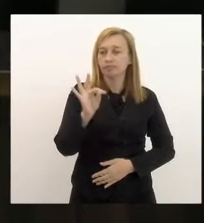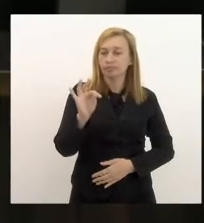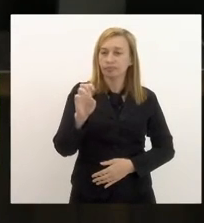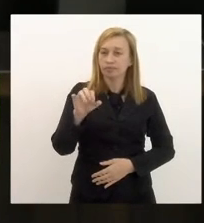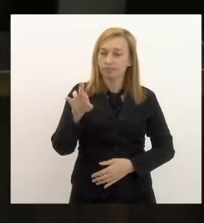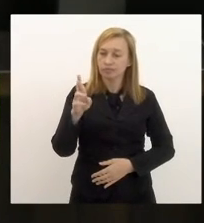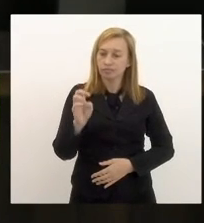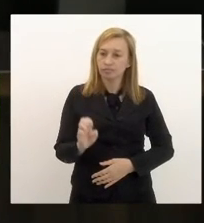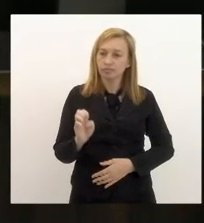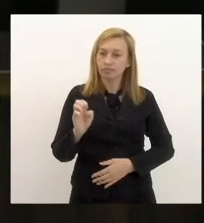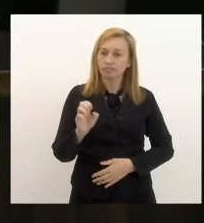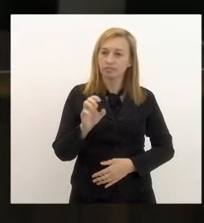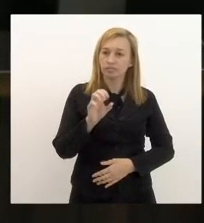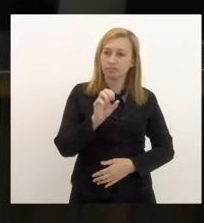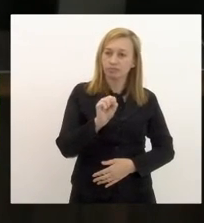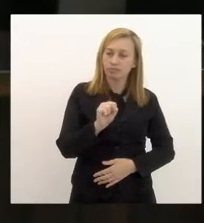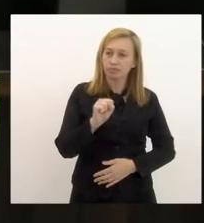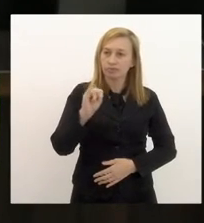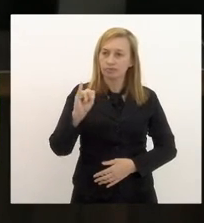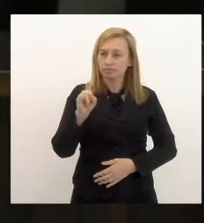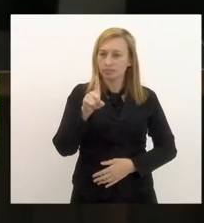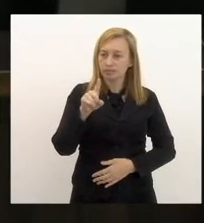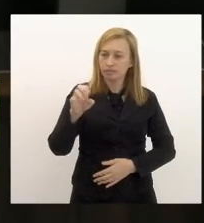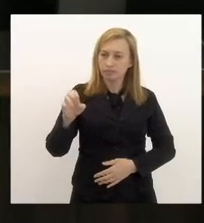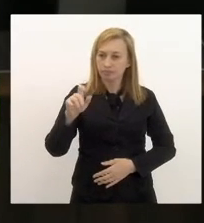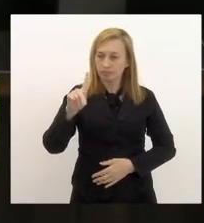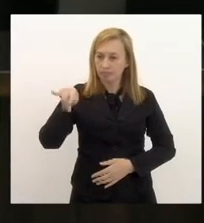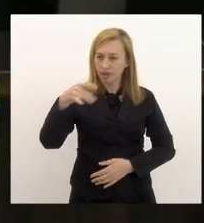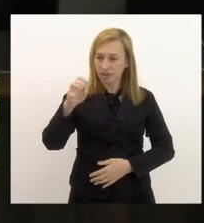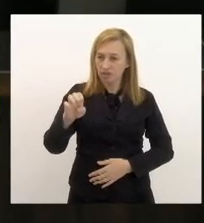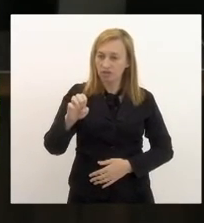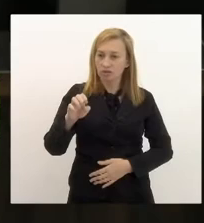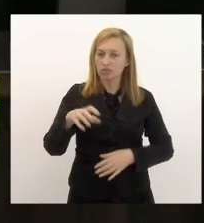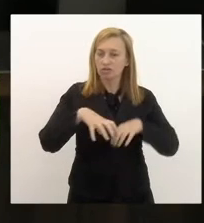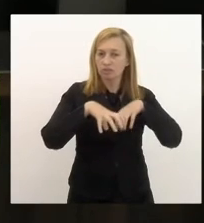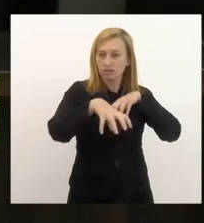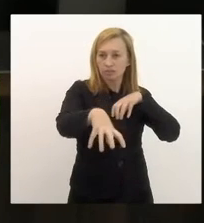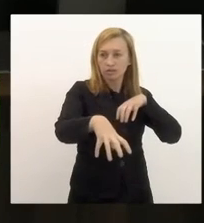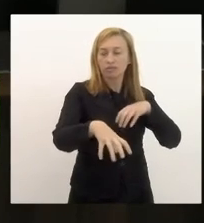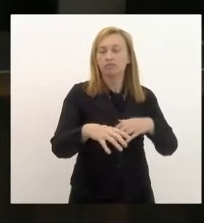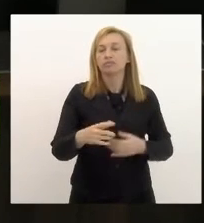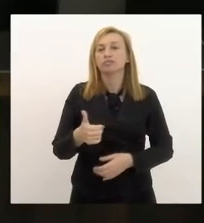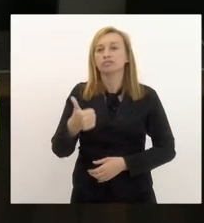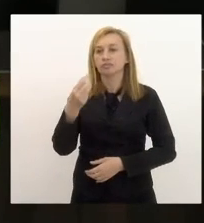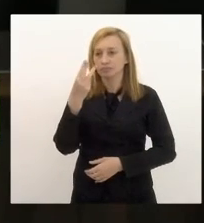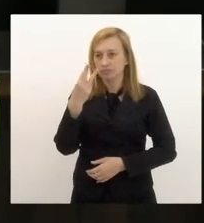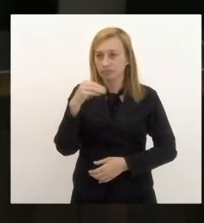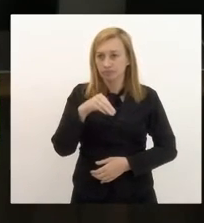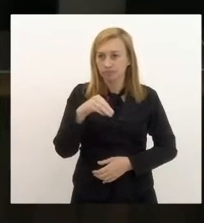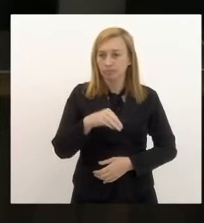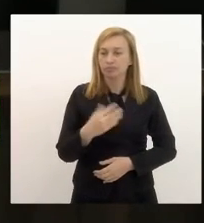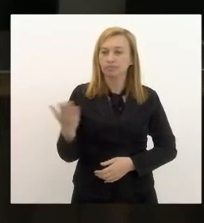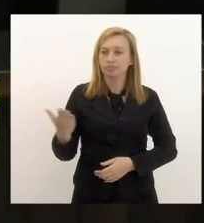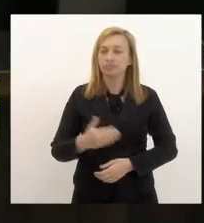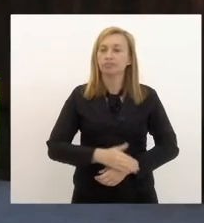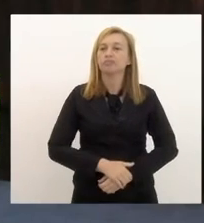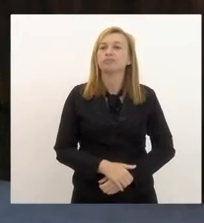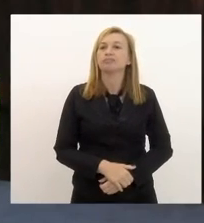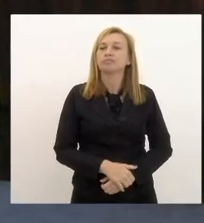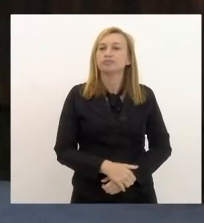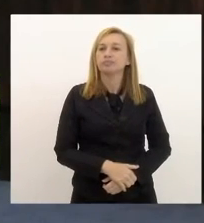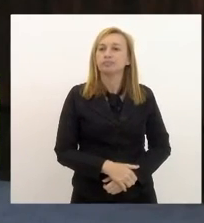sindepperj que tá de forma remota vossa excelência' responde vossa senhoria dispõe de 3 minutos